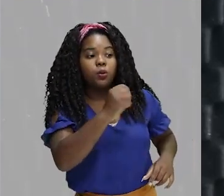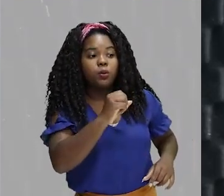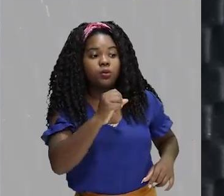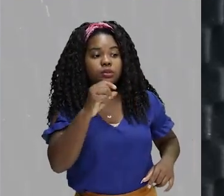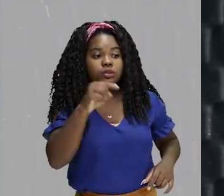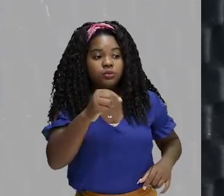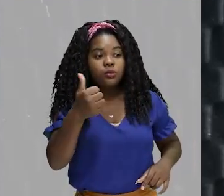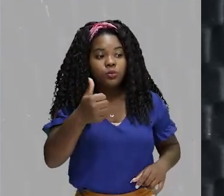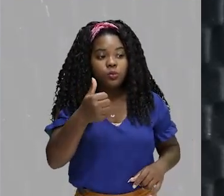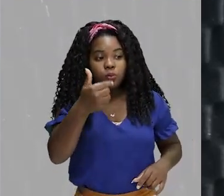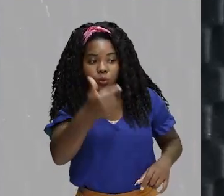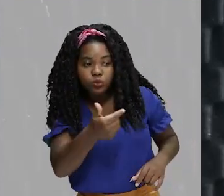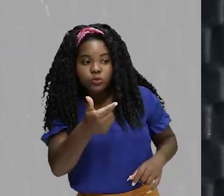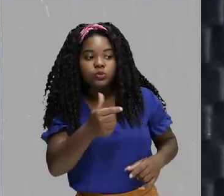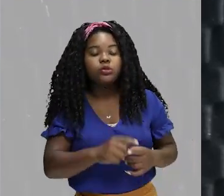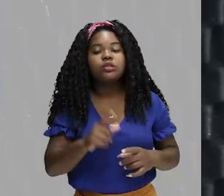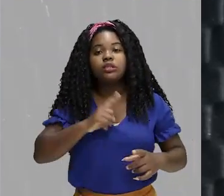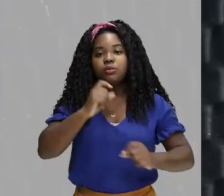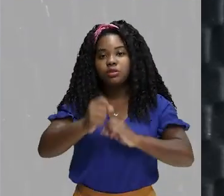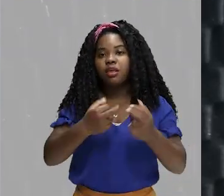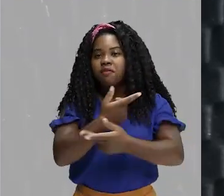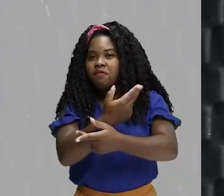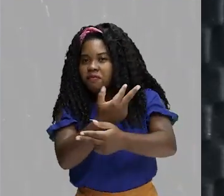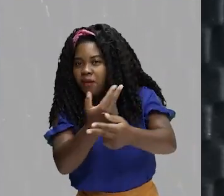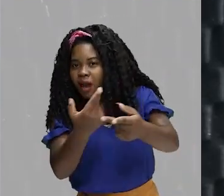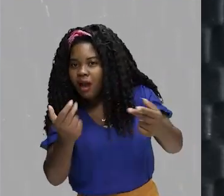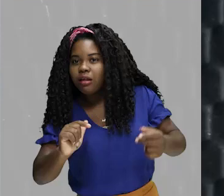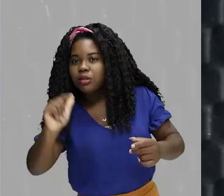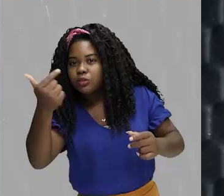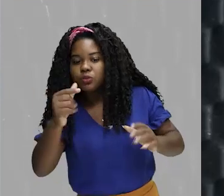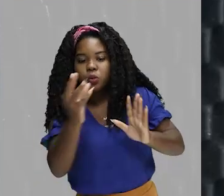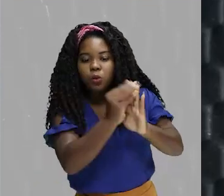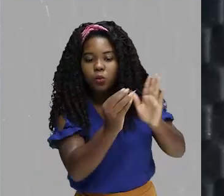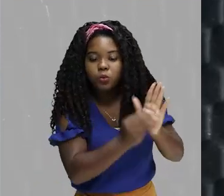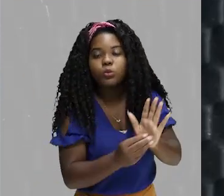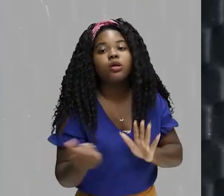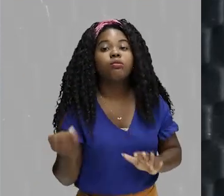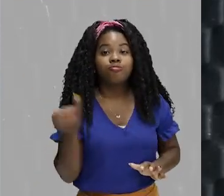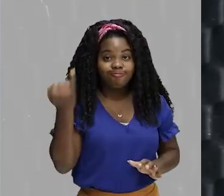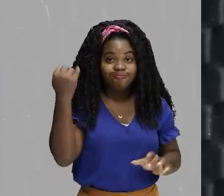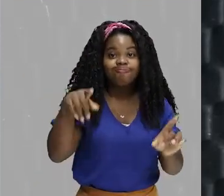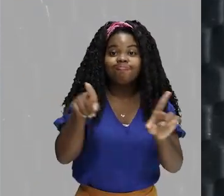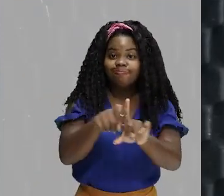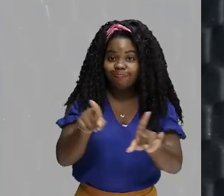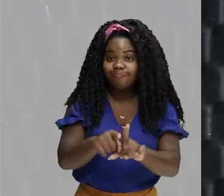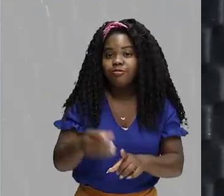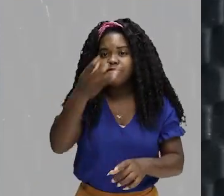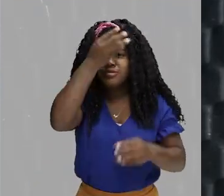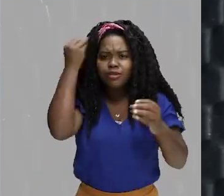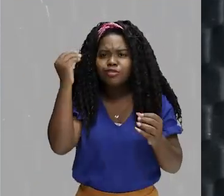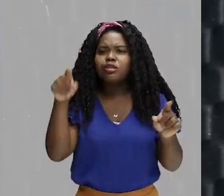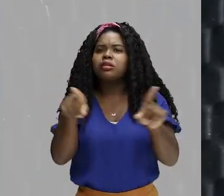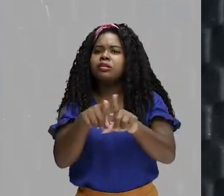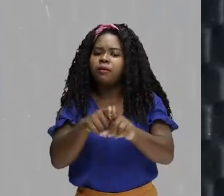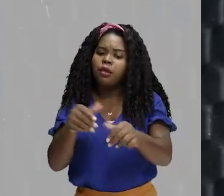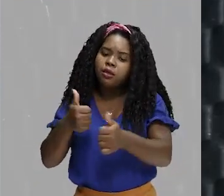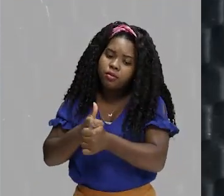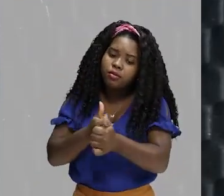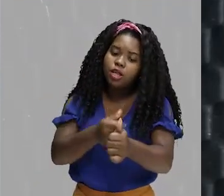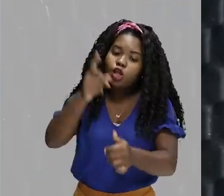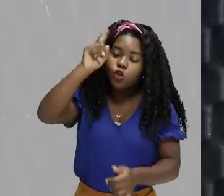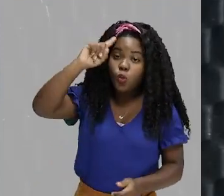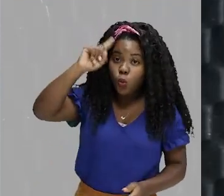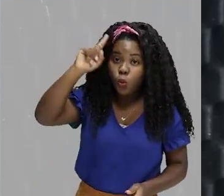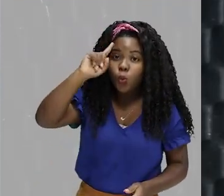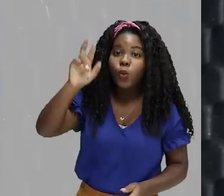das nossas aulas, diversas programações para vocês que são bem interessantes. E não se esqueçam de também nos acompanhar todo dia